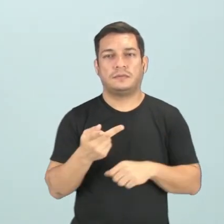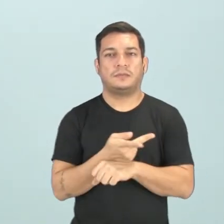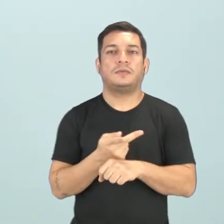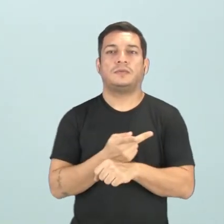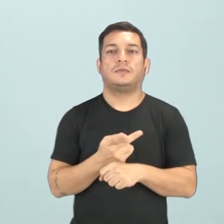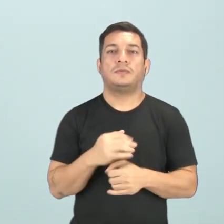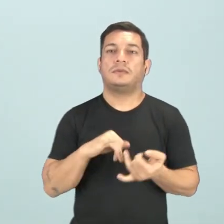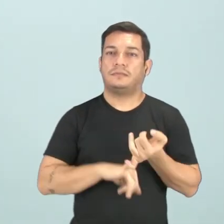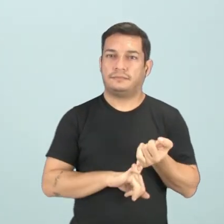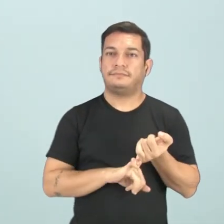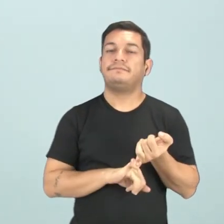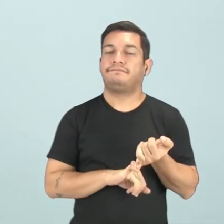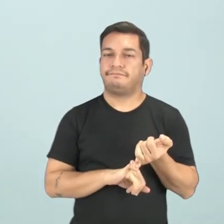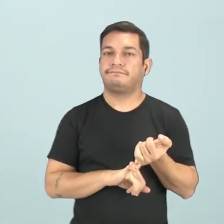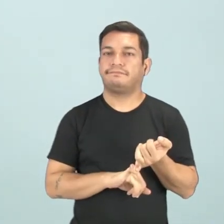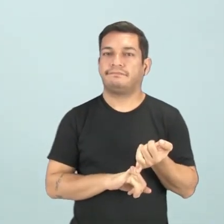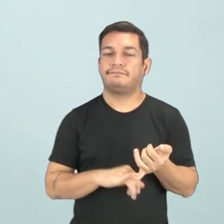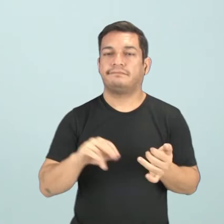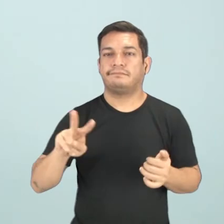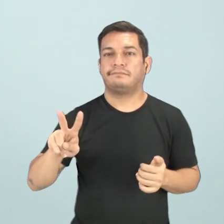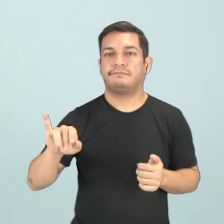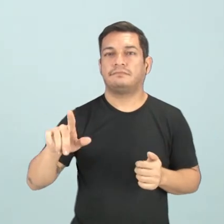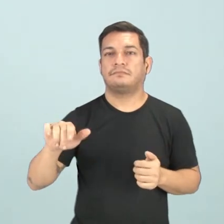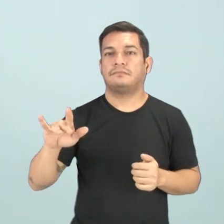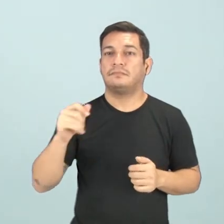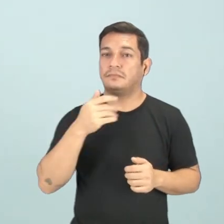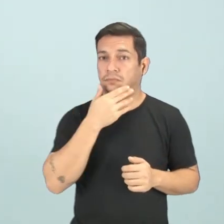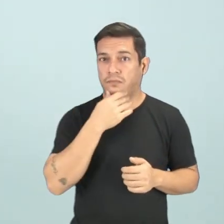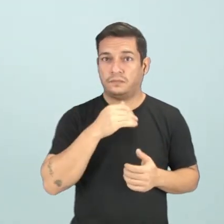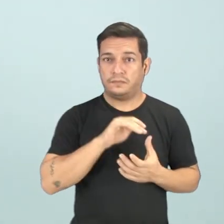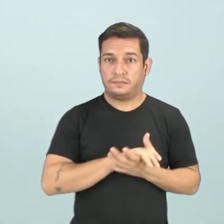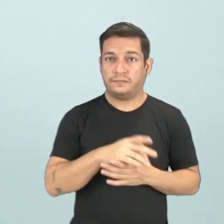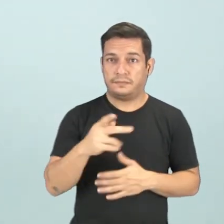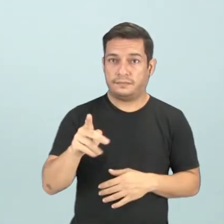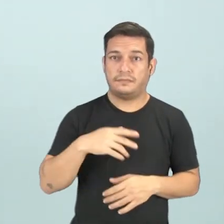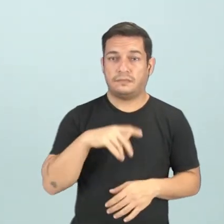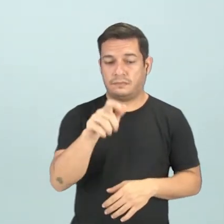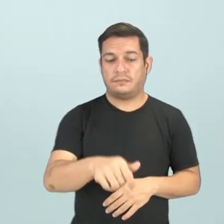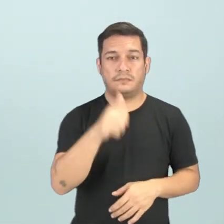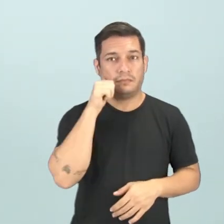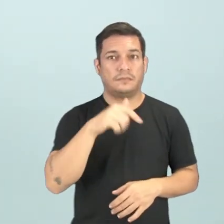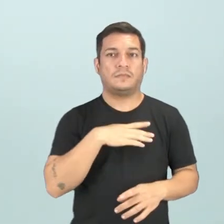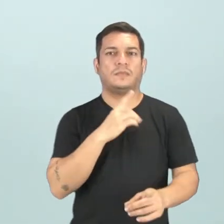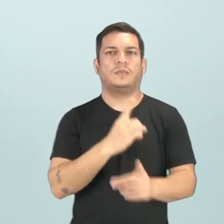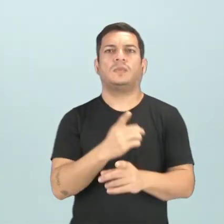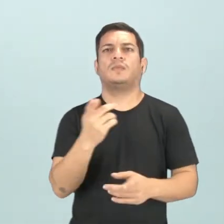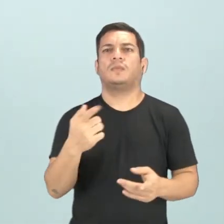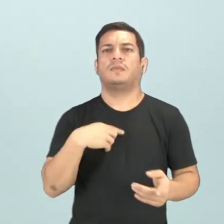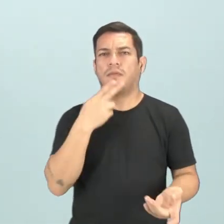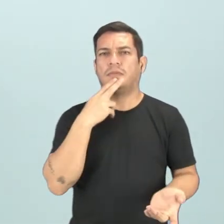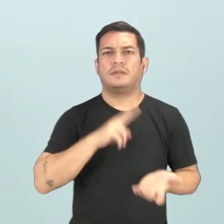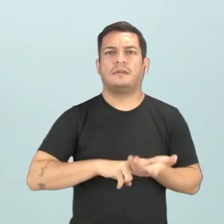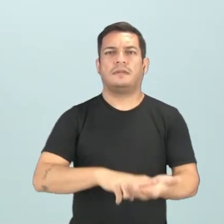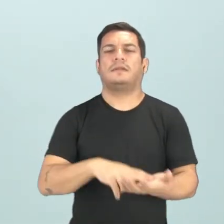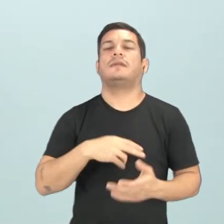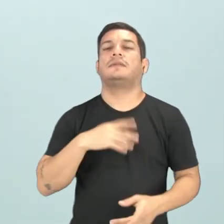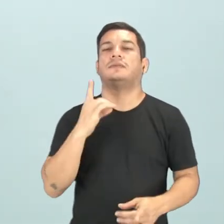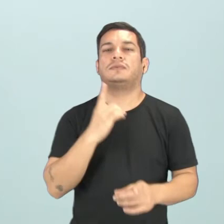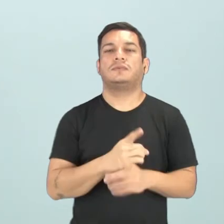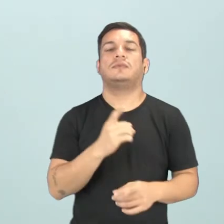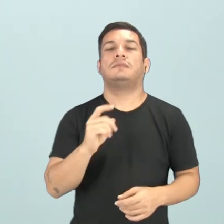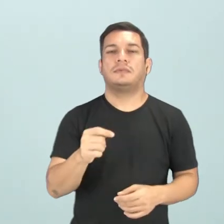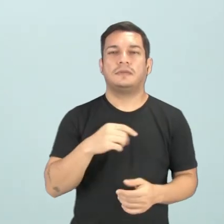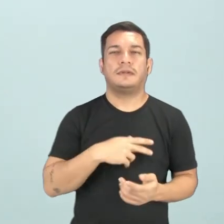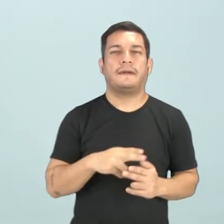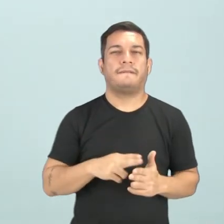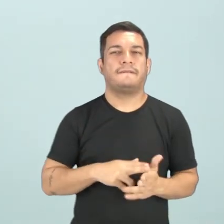atrás do amante, e Vilela acaba descobrindo, e aí cria toda a história, manda carta anônima, né? Fingindo